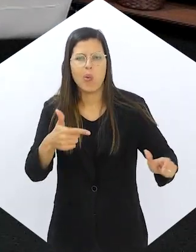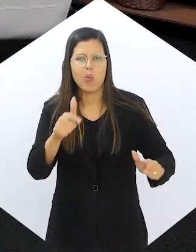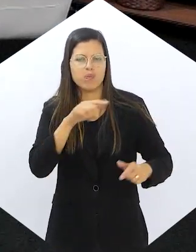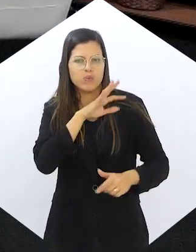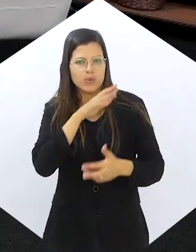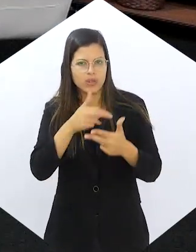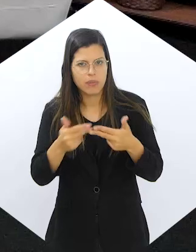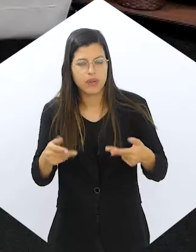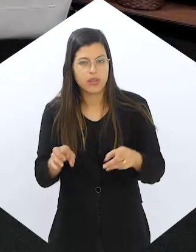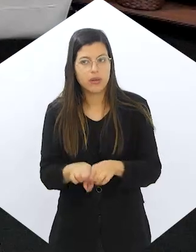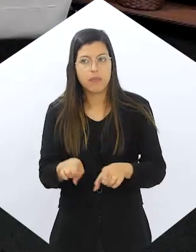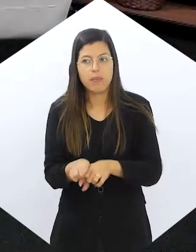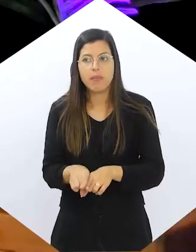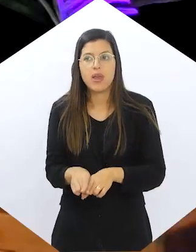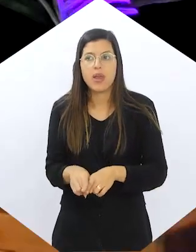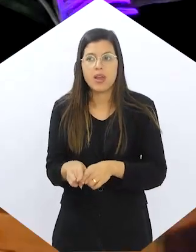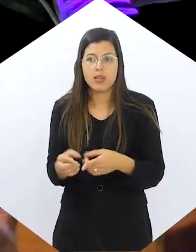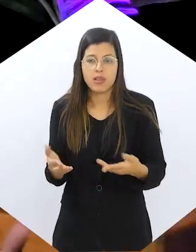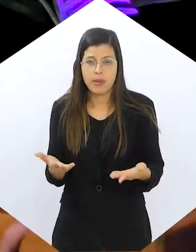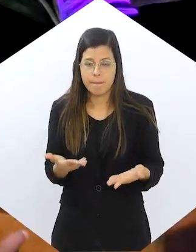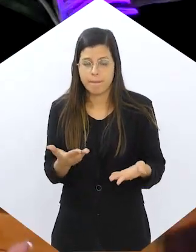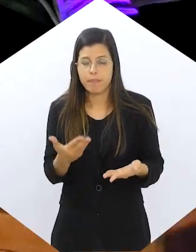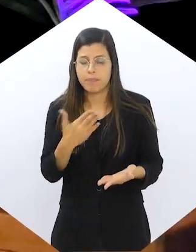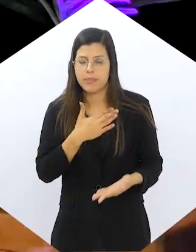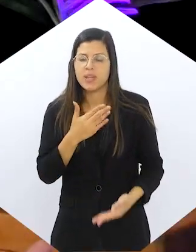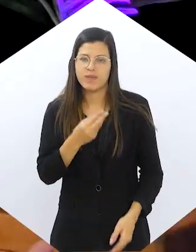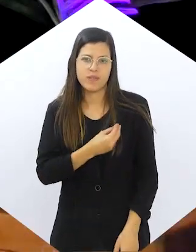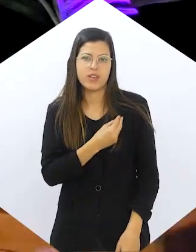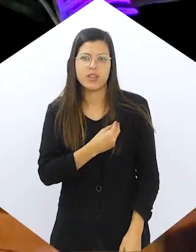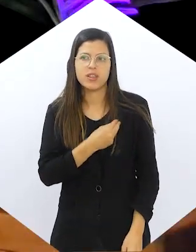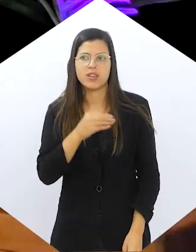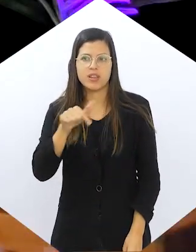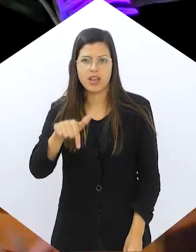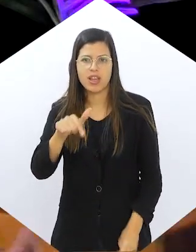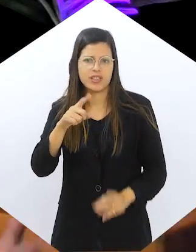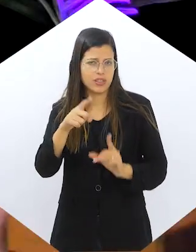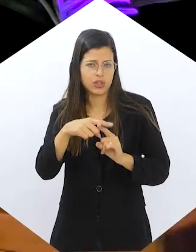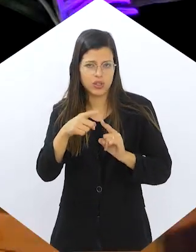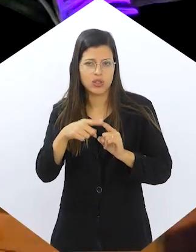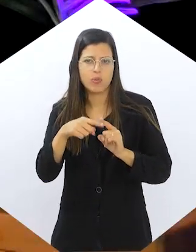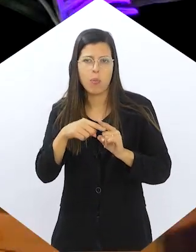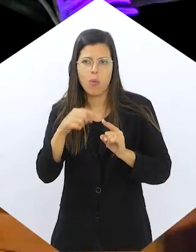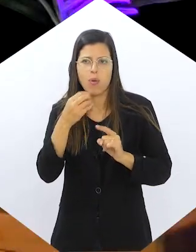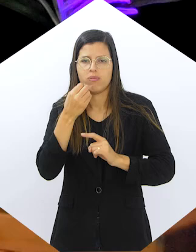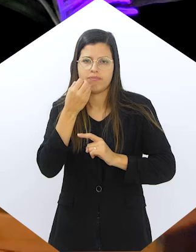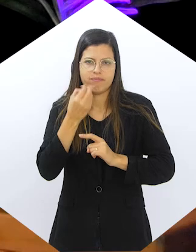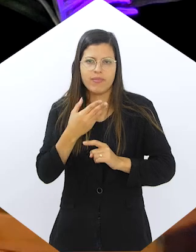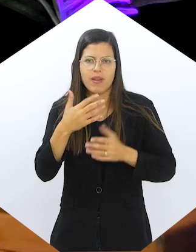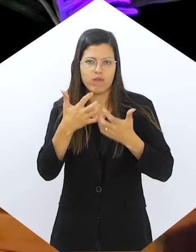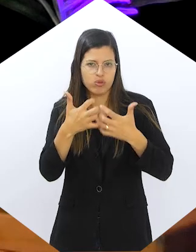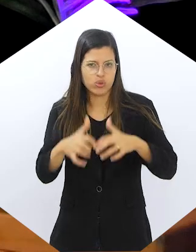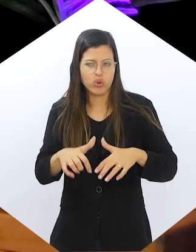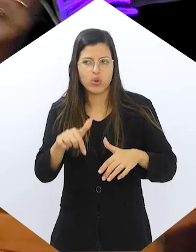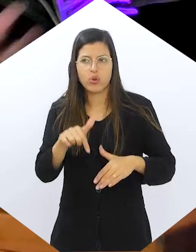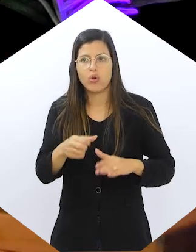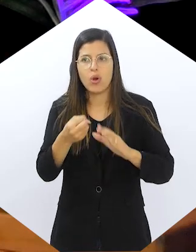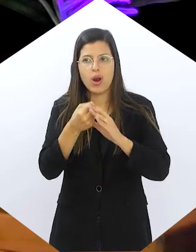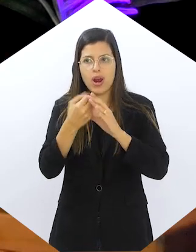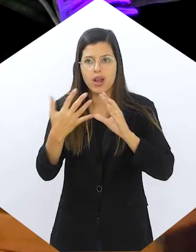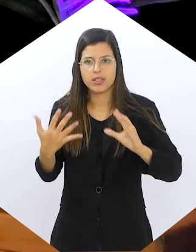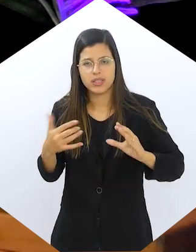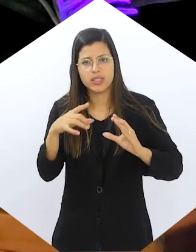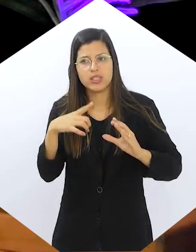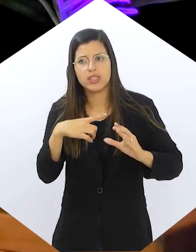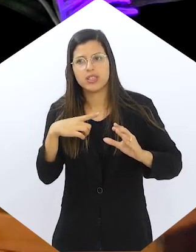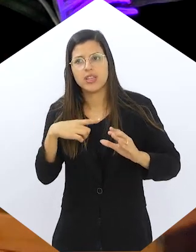assim, na minha realidade, o Golden iria se encaixar muito bem. E realmente ele é tudo que a característica